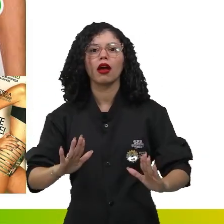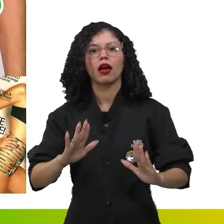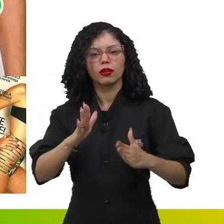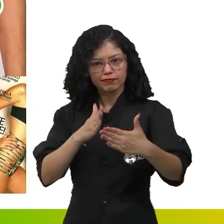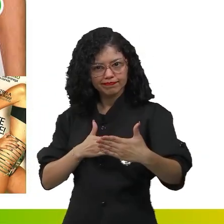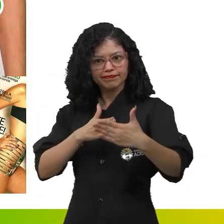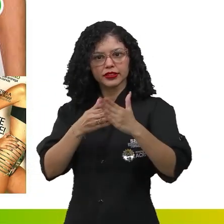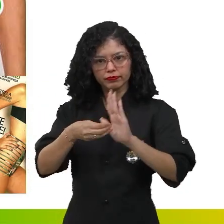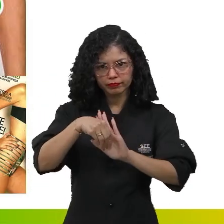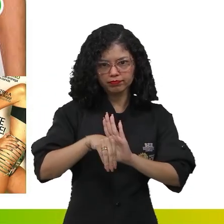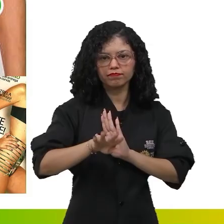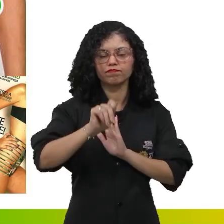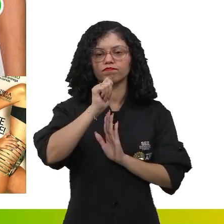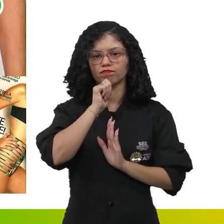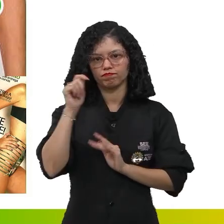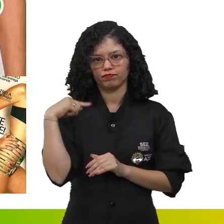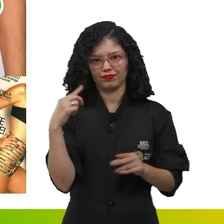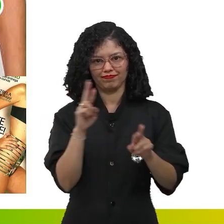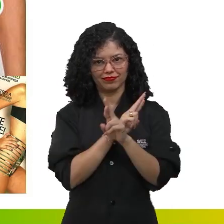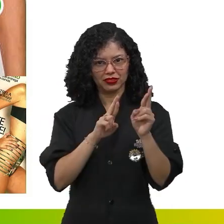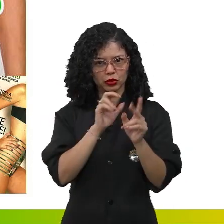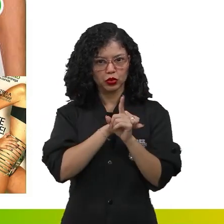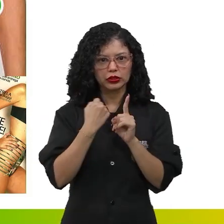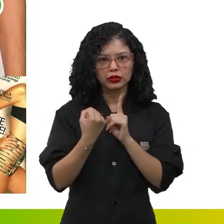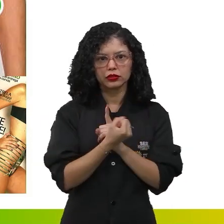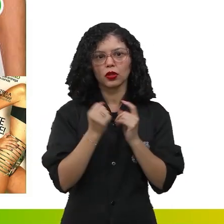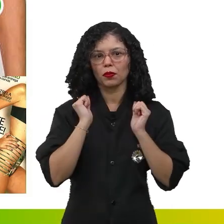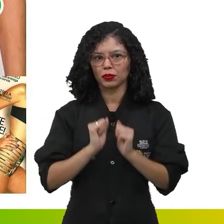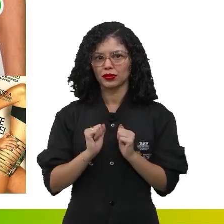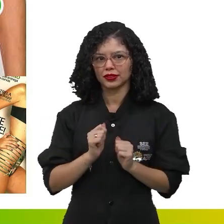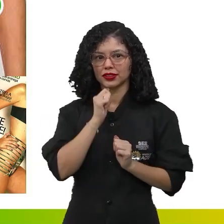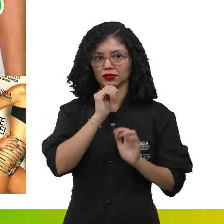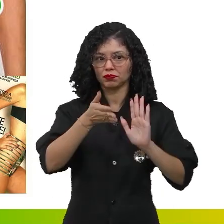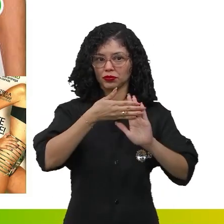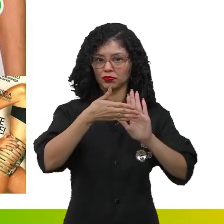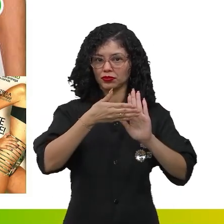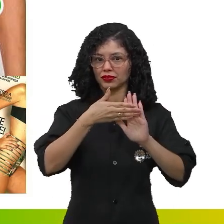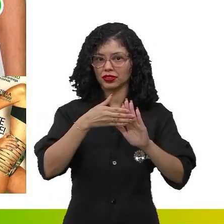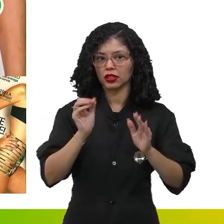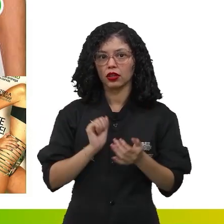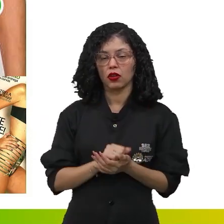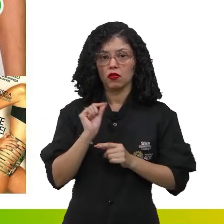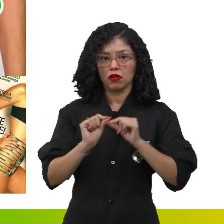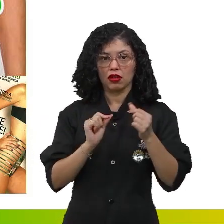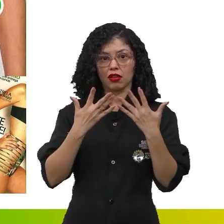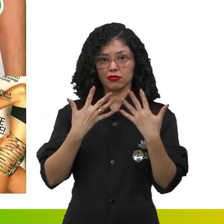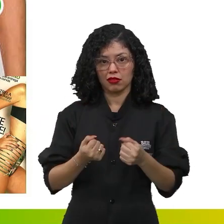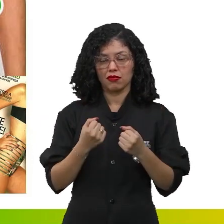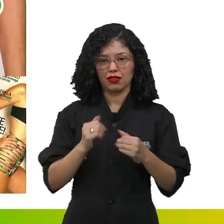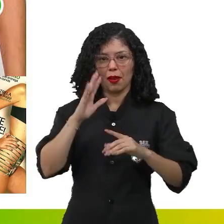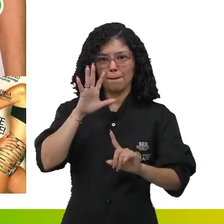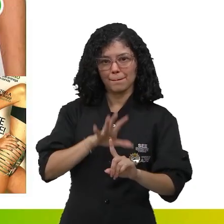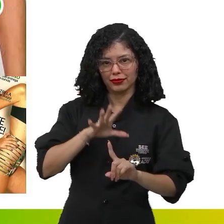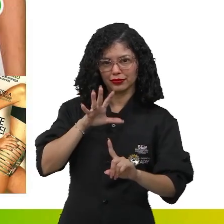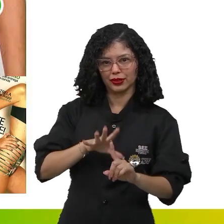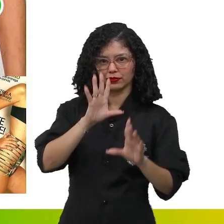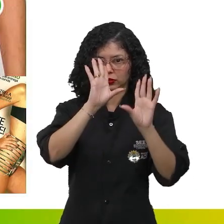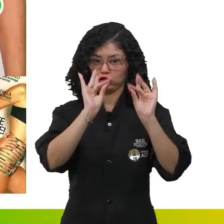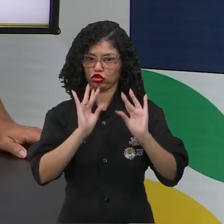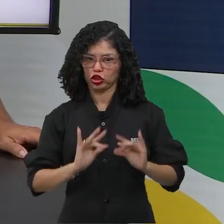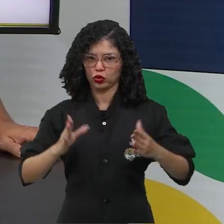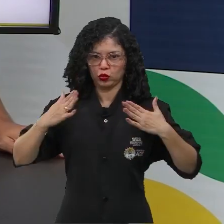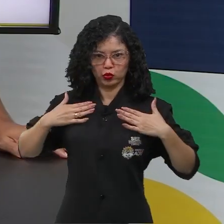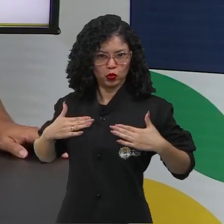impacto significativo nas relações sociais, podendo promover tanto a aceitação quanto a pressão estética.